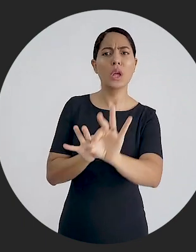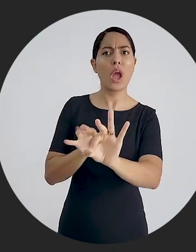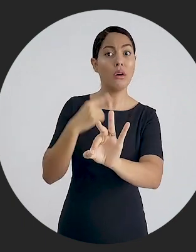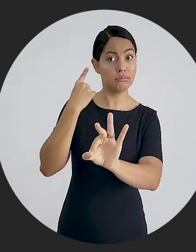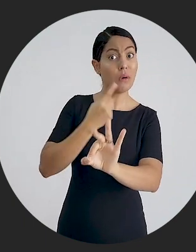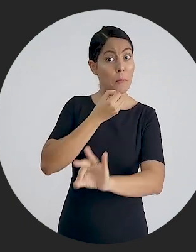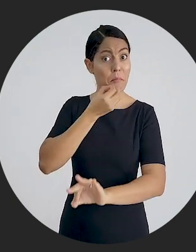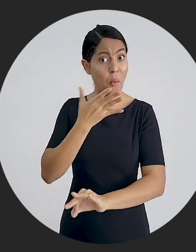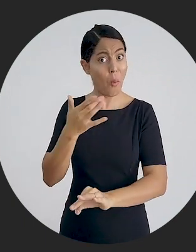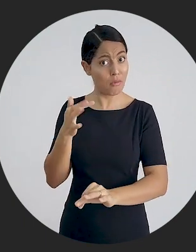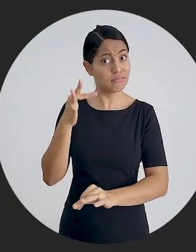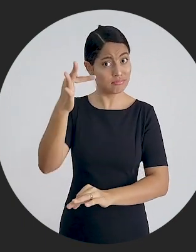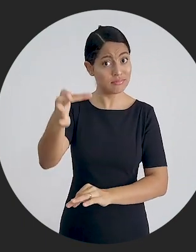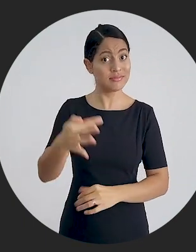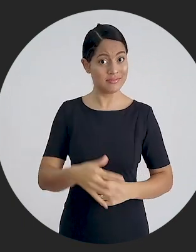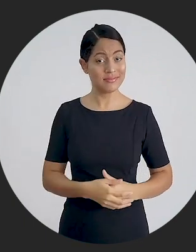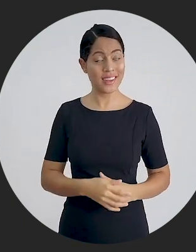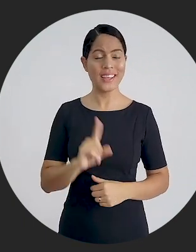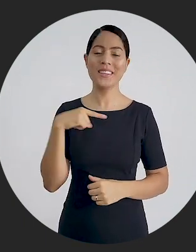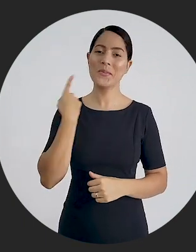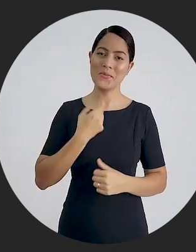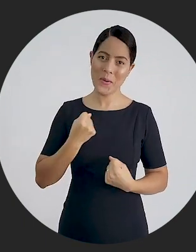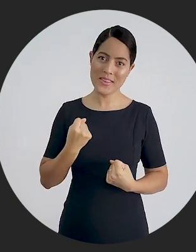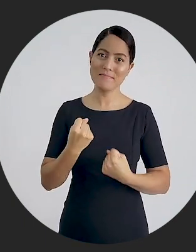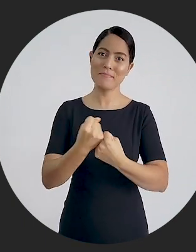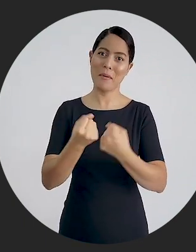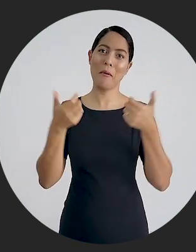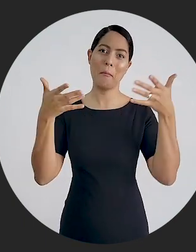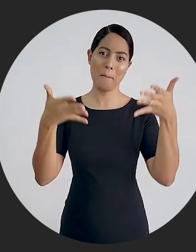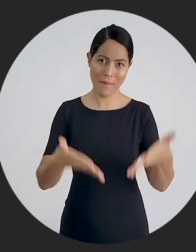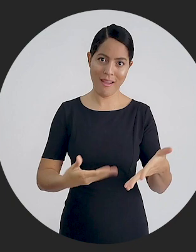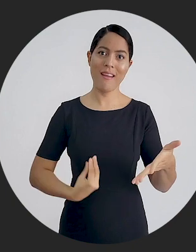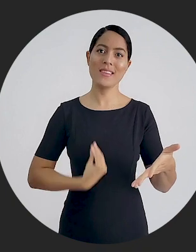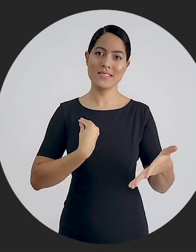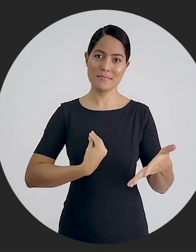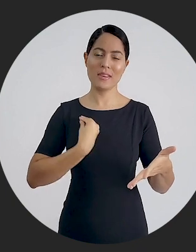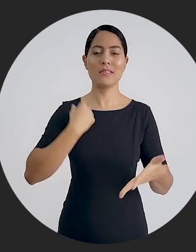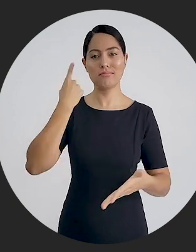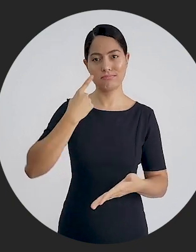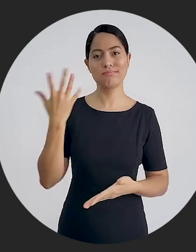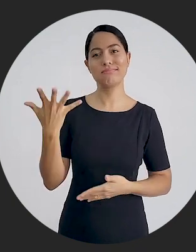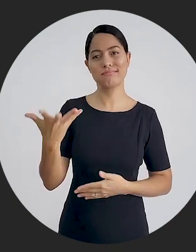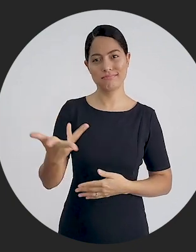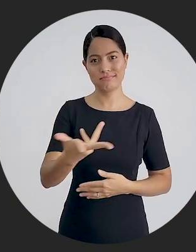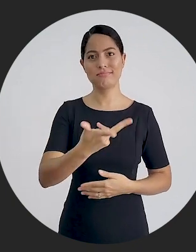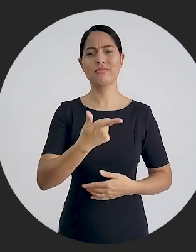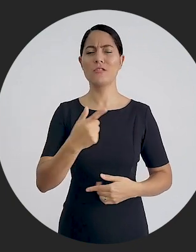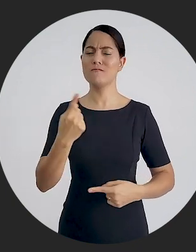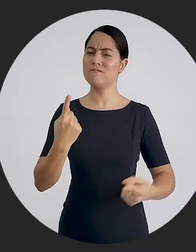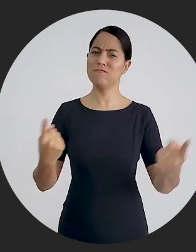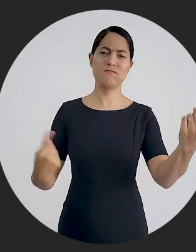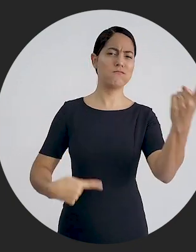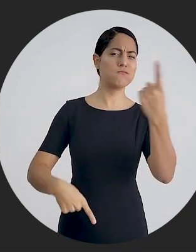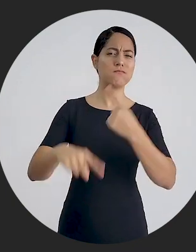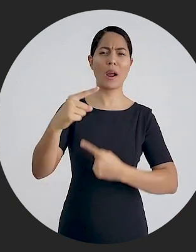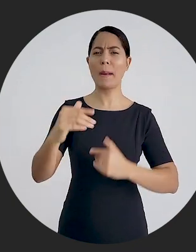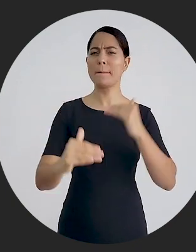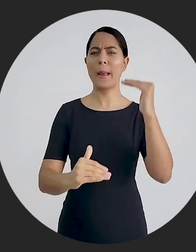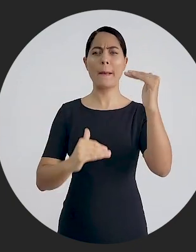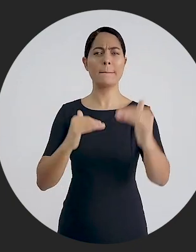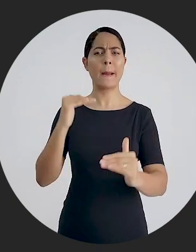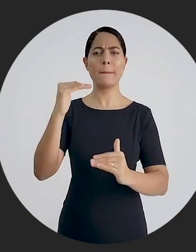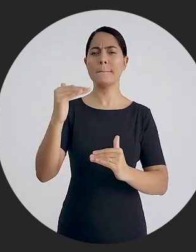bons projetos para a sua advocacia e assim a gente ter aí a nossa participação e a nossa colaboração para a